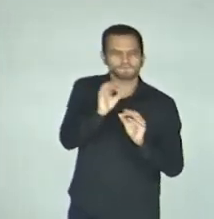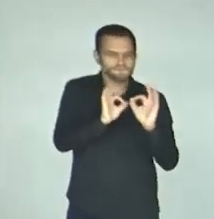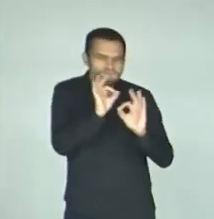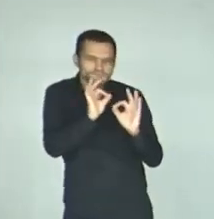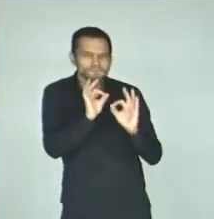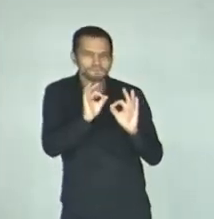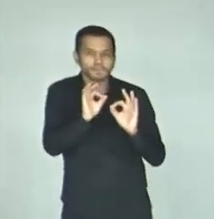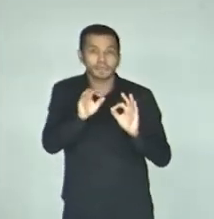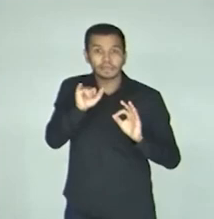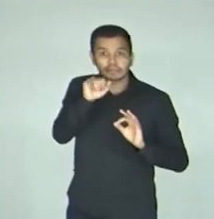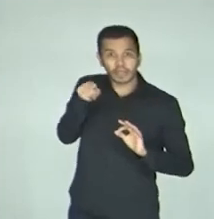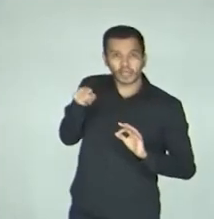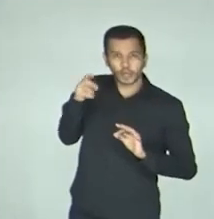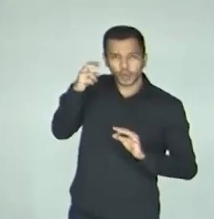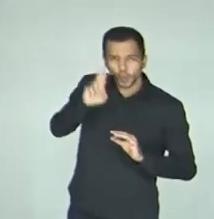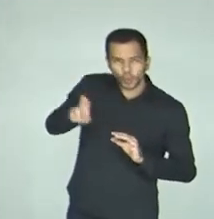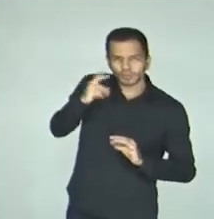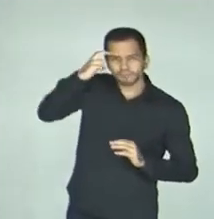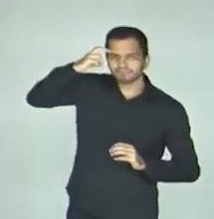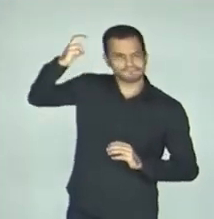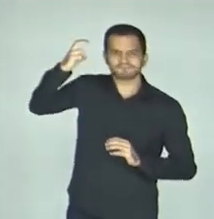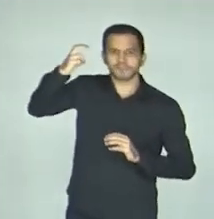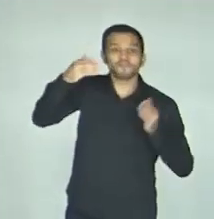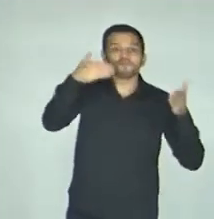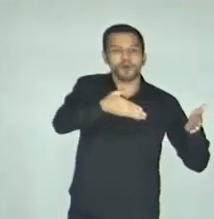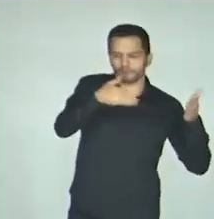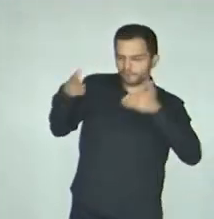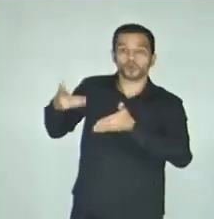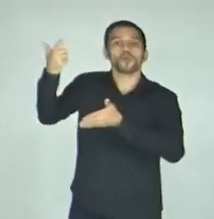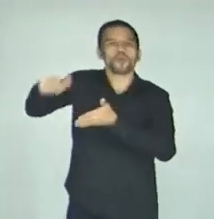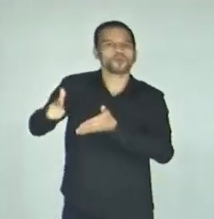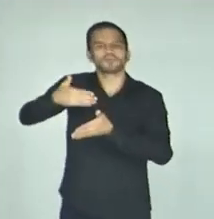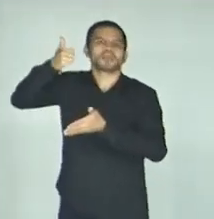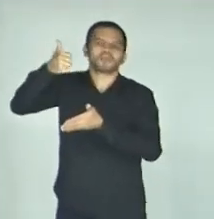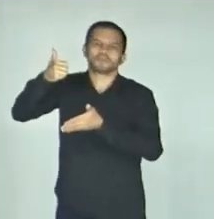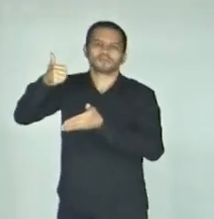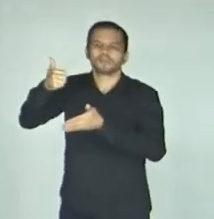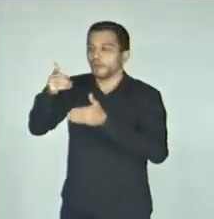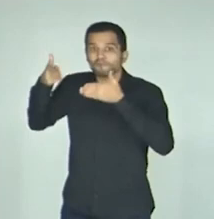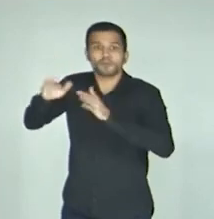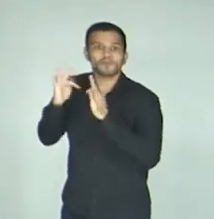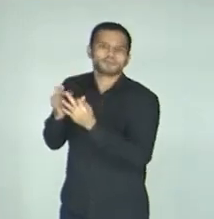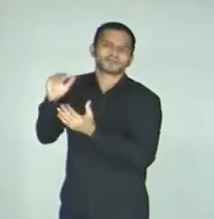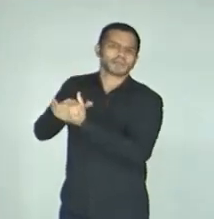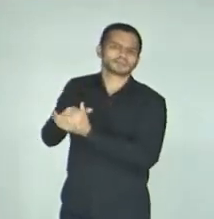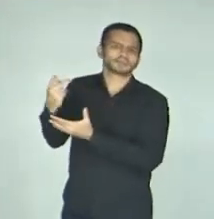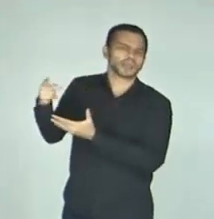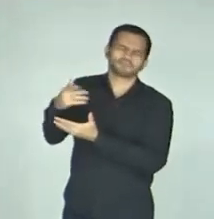se usar esse talento para poder investir com a sua mulher numa vida mais gostosa meu Deus do céu